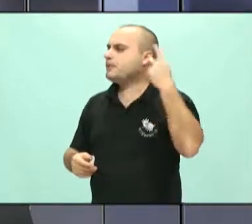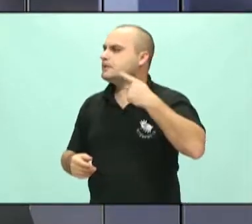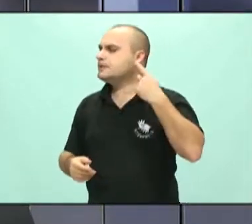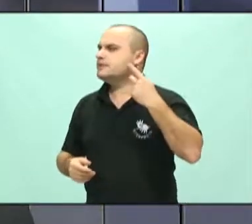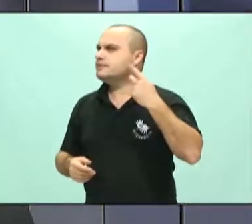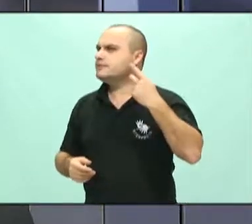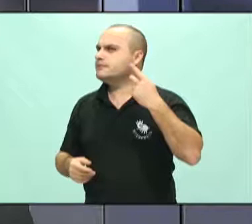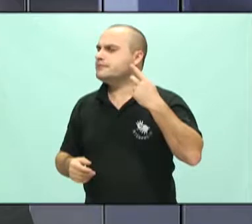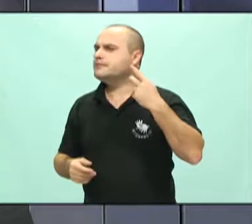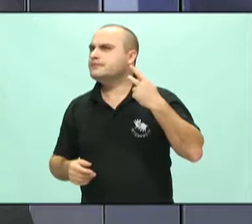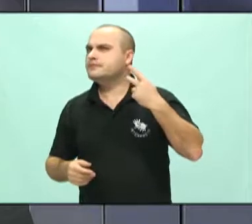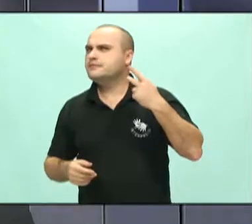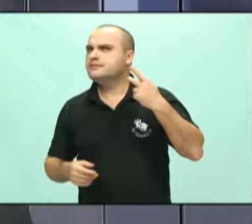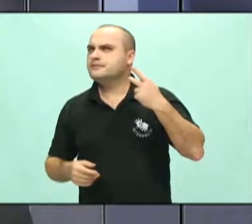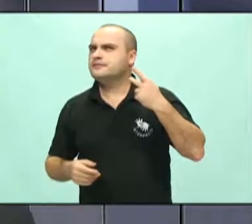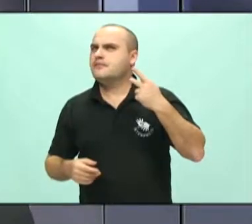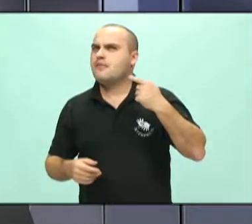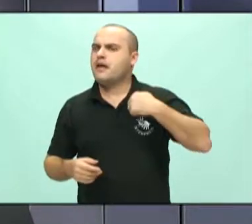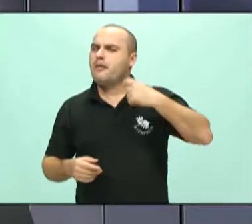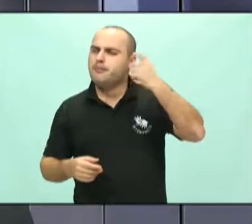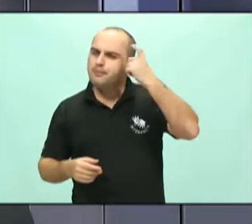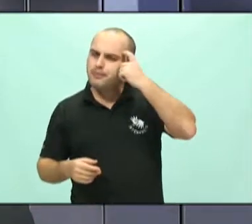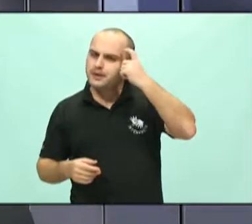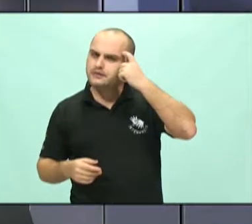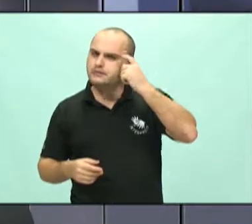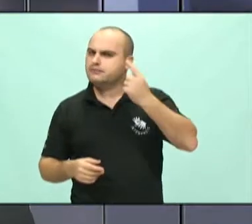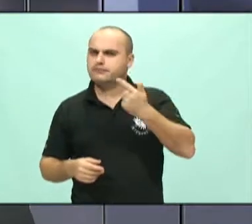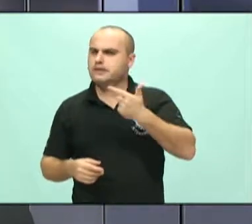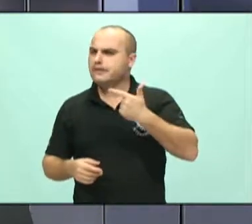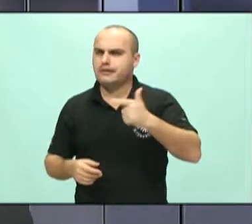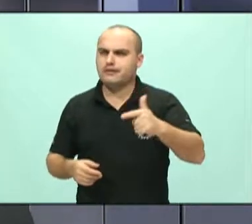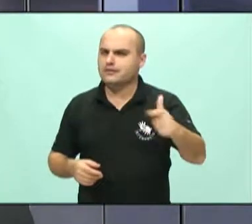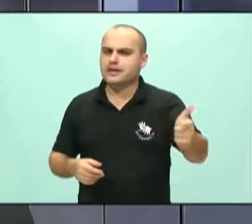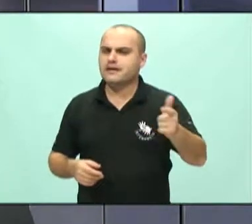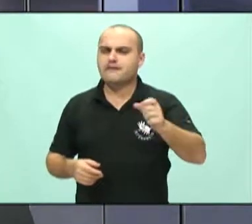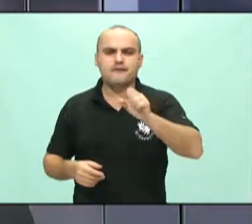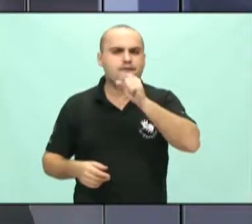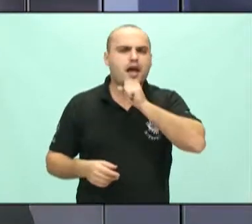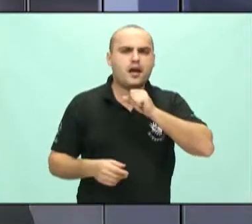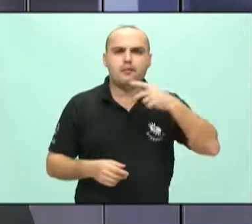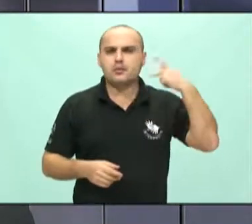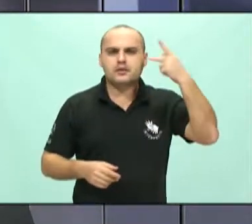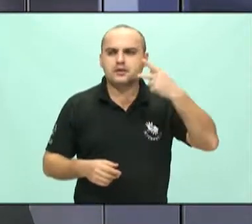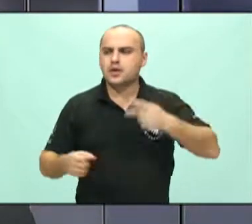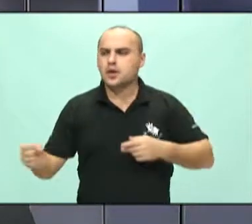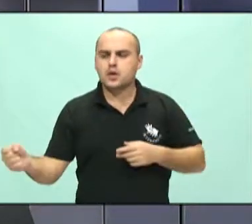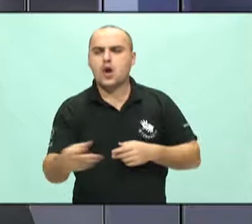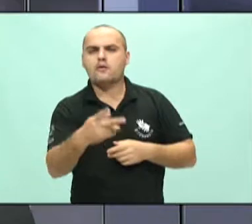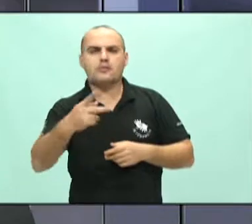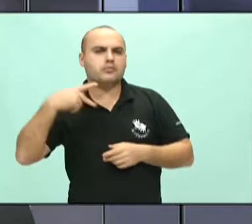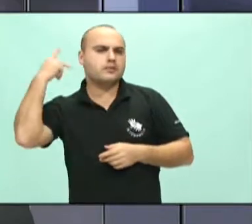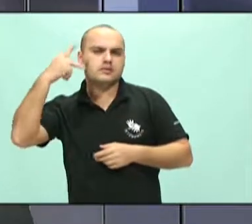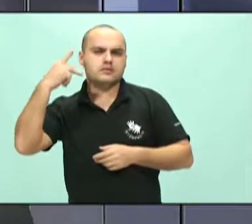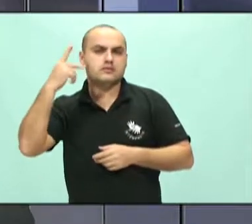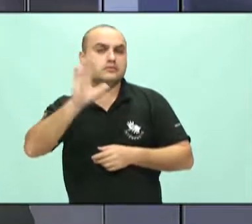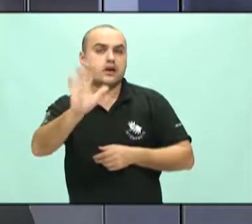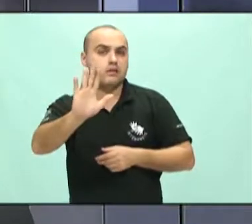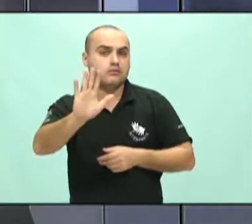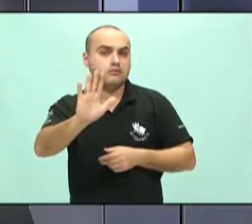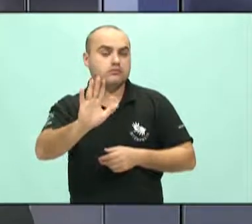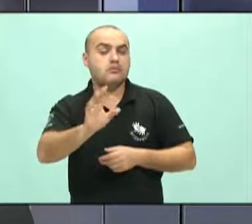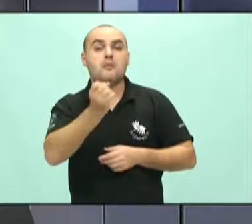há algum tempo. E, na minha opinião, não existe nova política ou velha política. Existe boa política e política